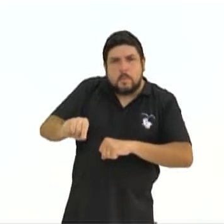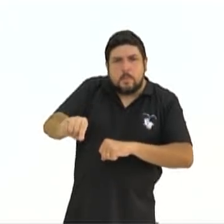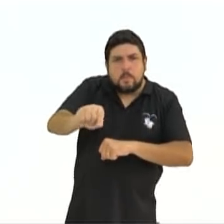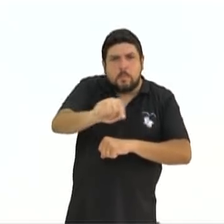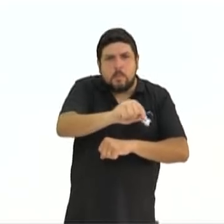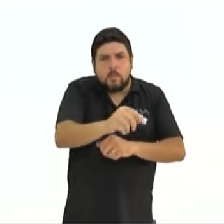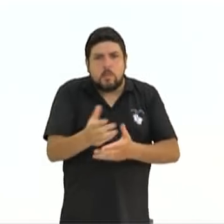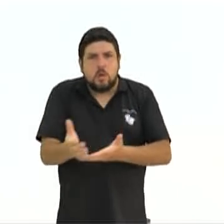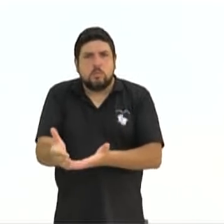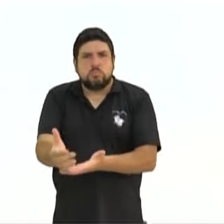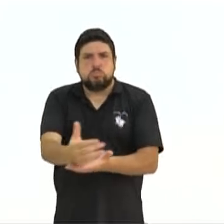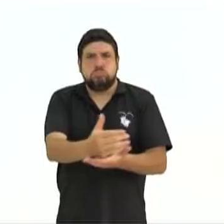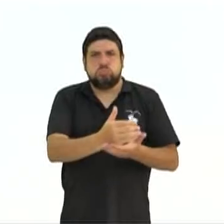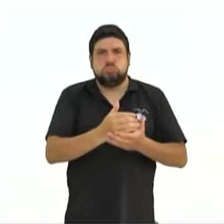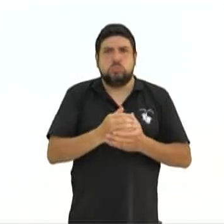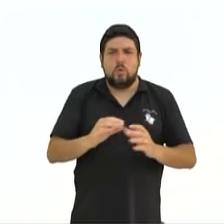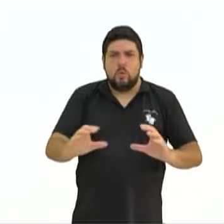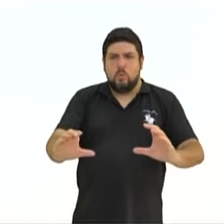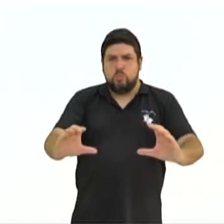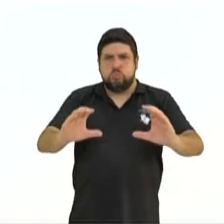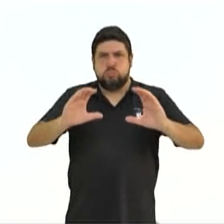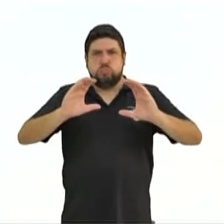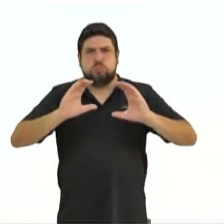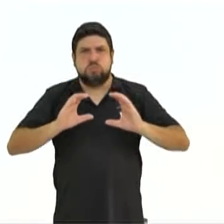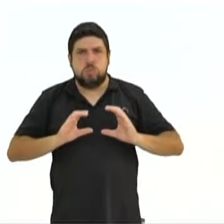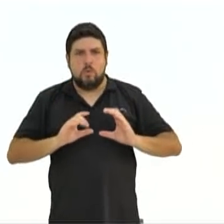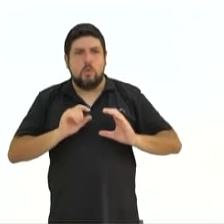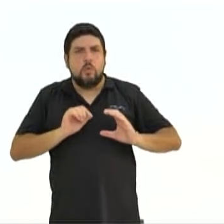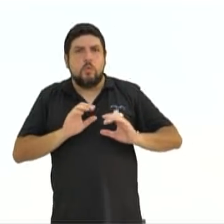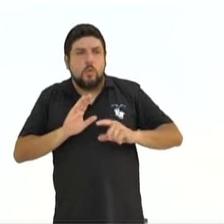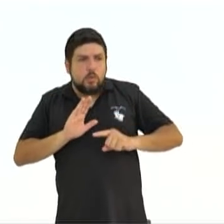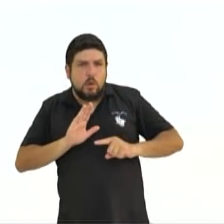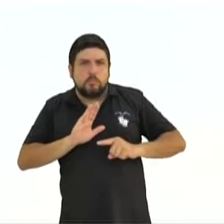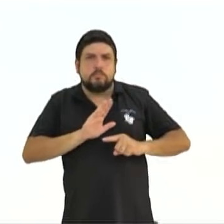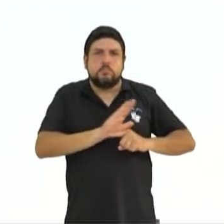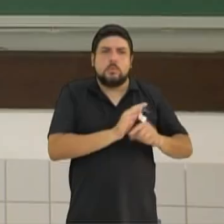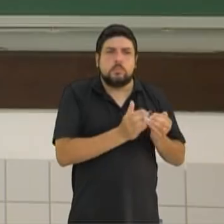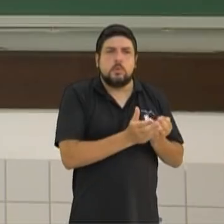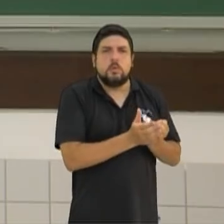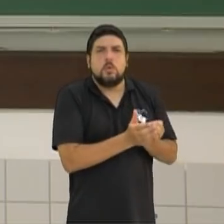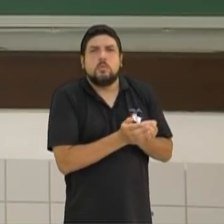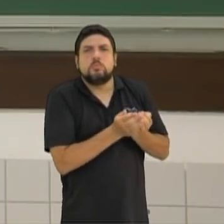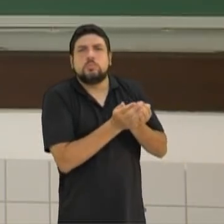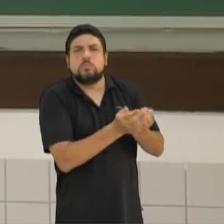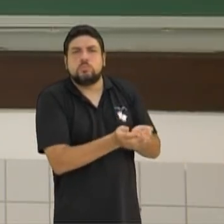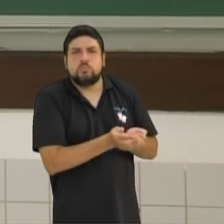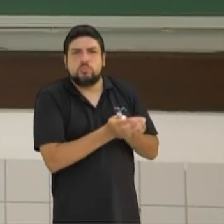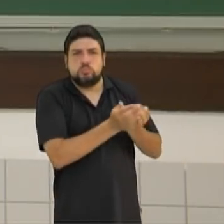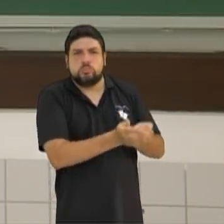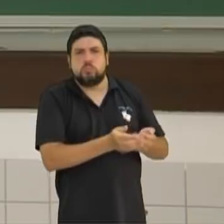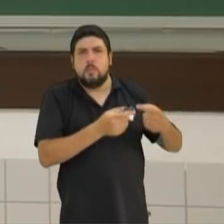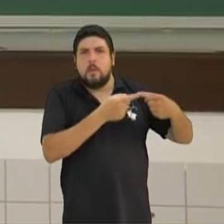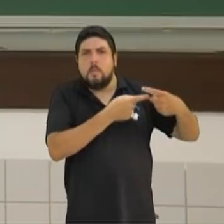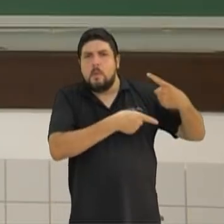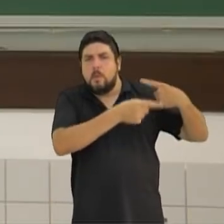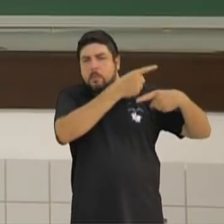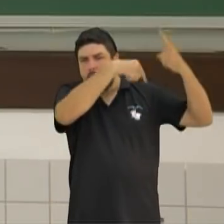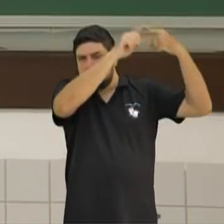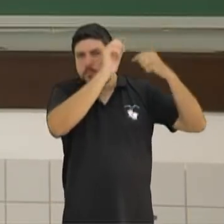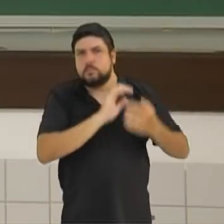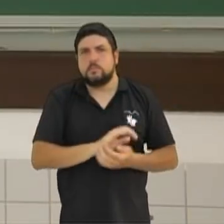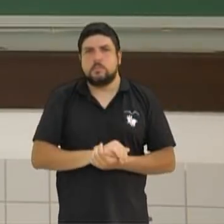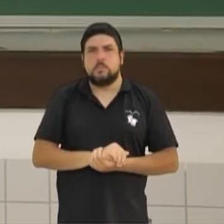projeto grandioso. Você recolher impostos de toda uma população para fazer uma aventura, uma